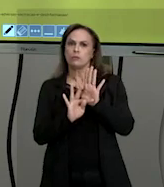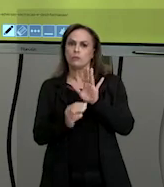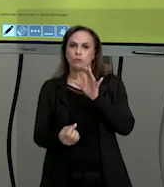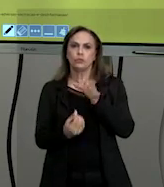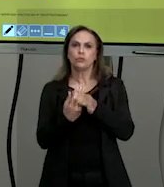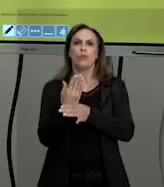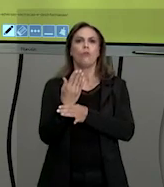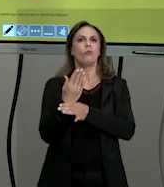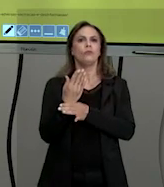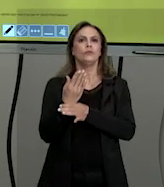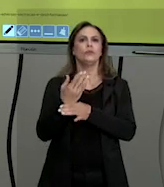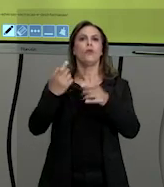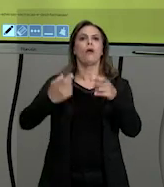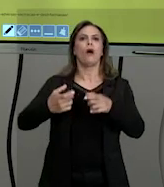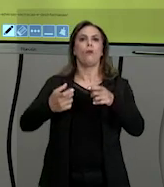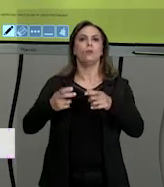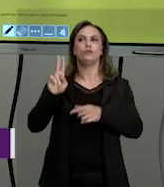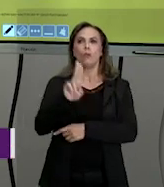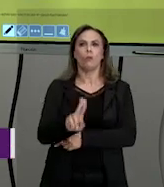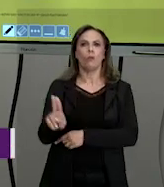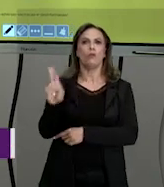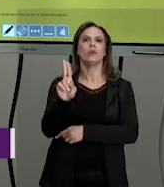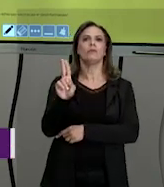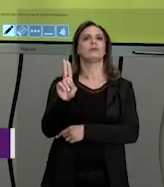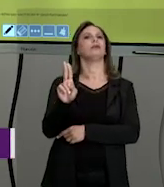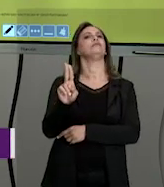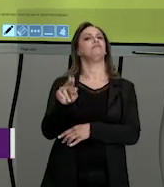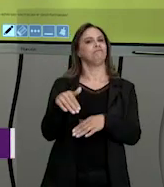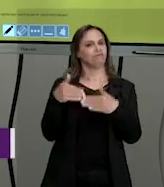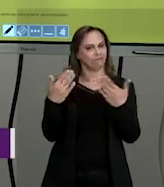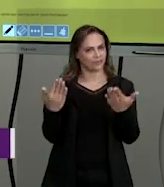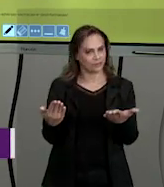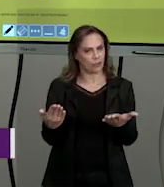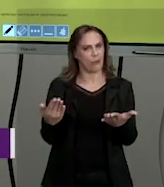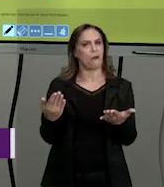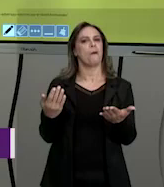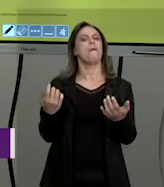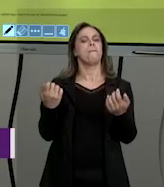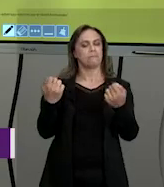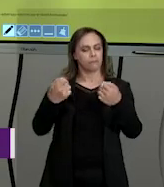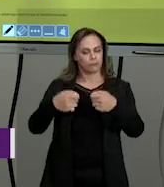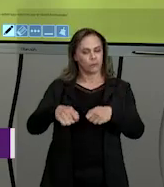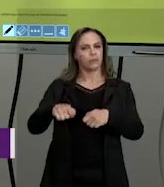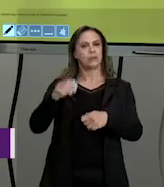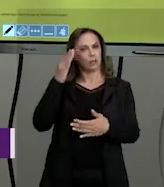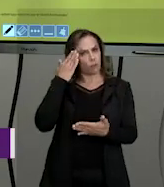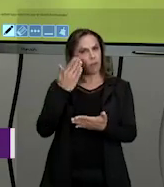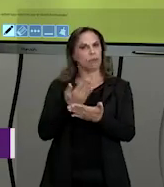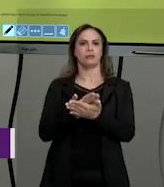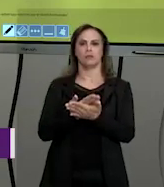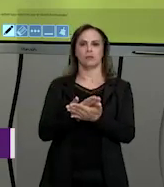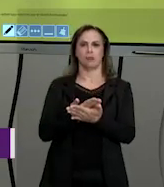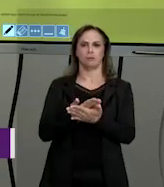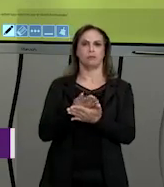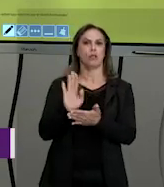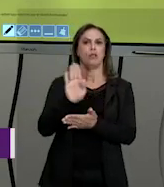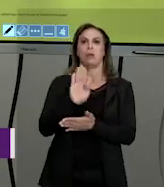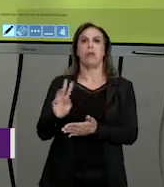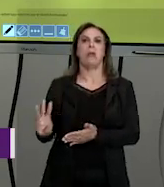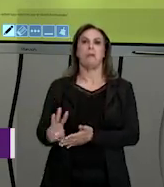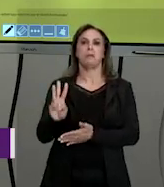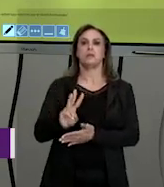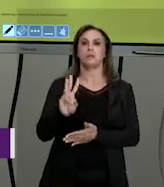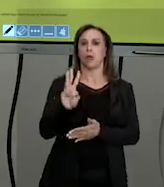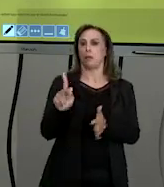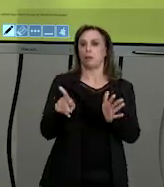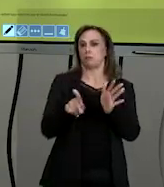nesse texto, né? Não é um texto de uma fonte qualquer, não é de nenhum site de fofoca, né? Sites de